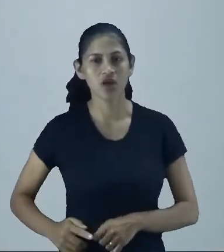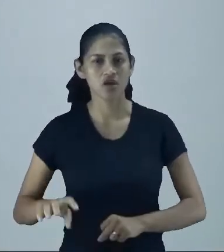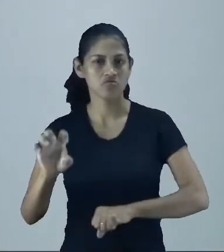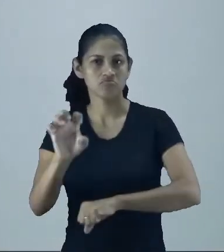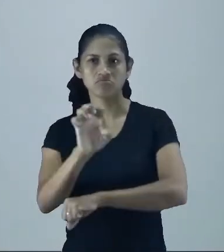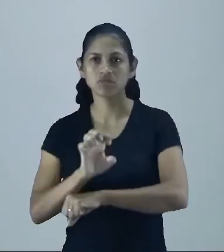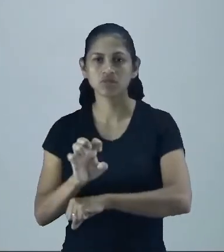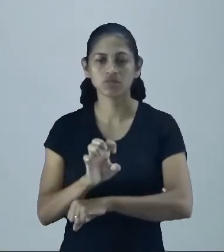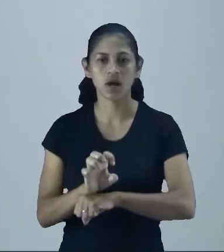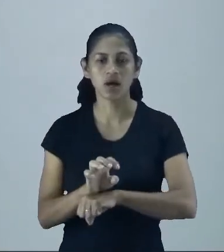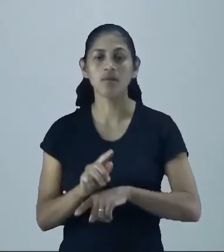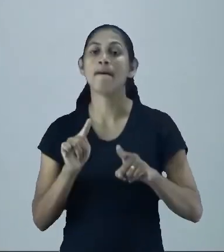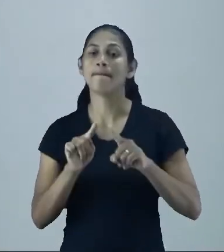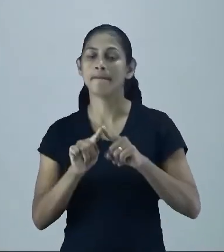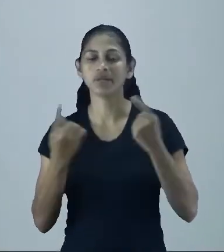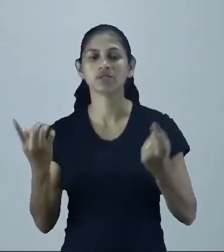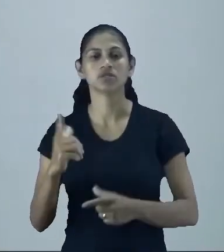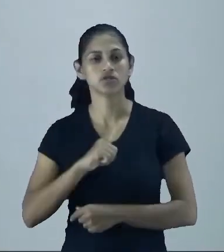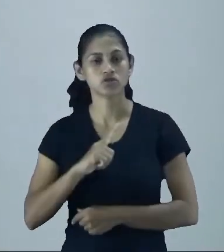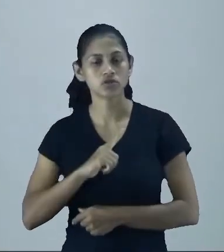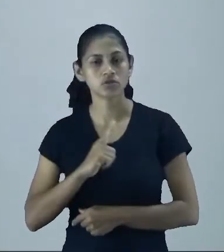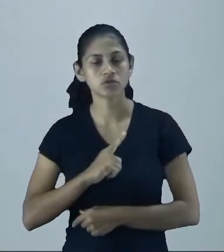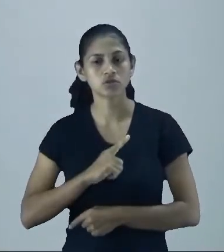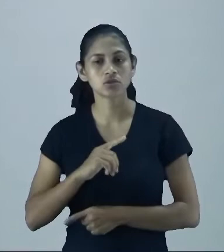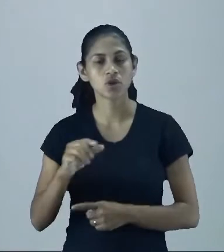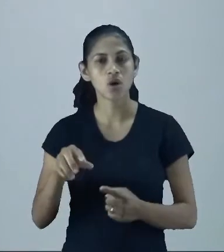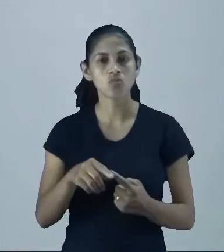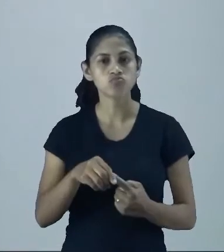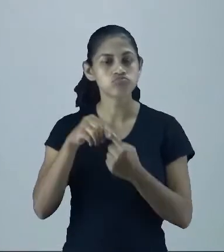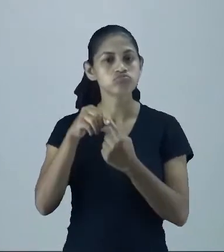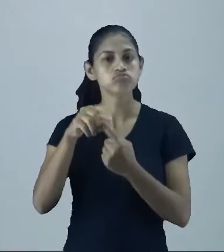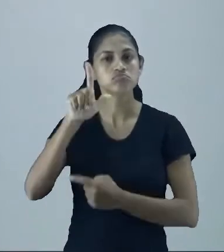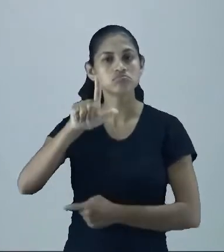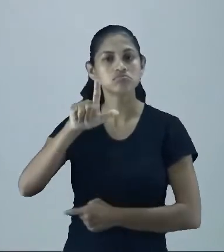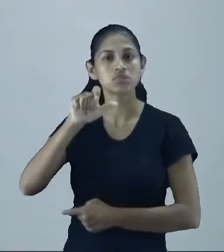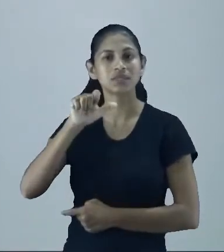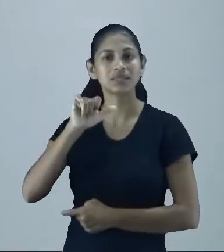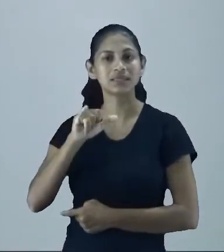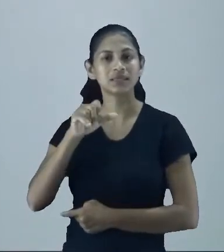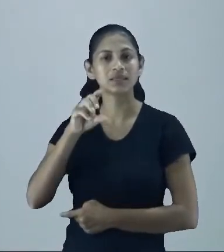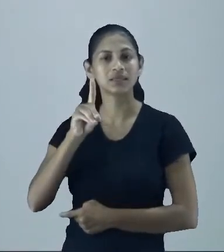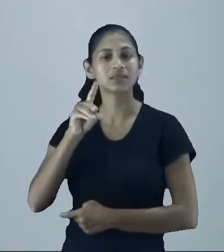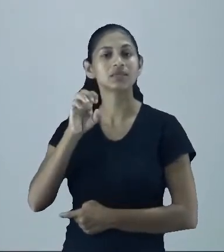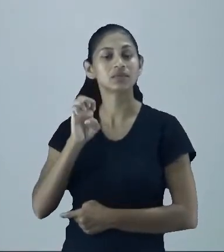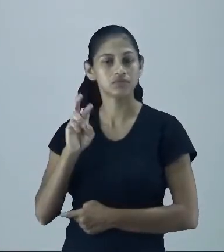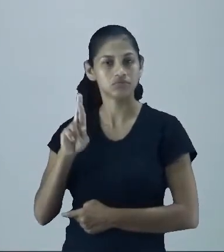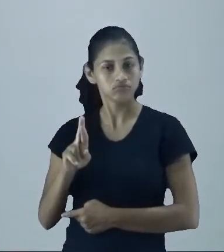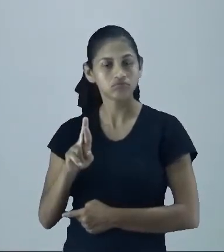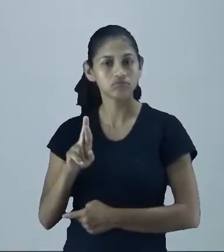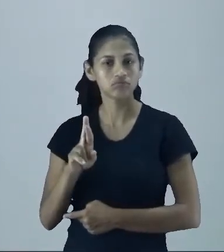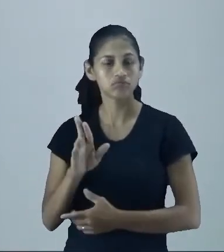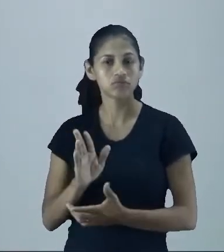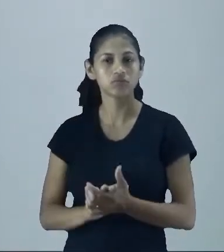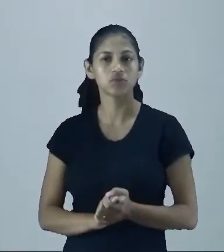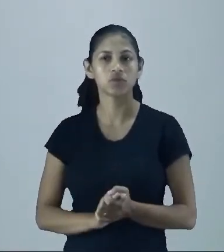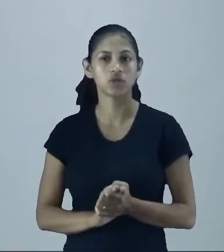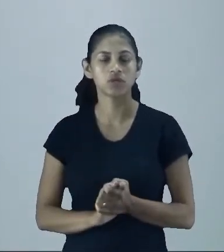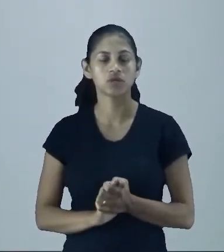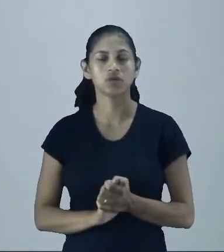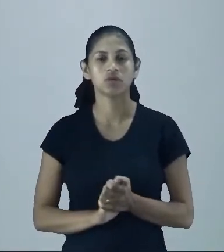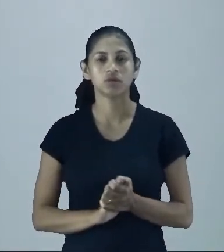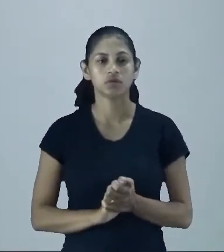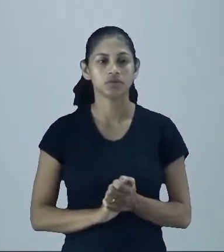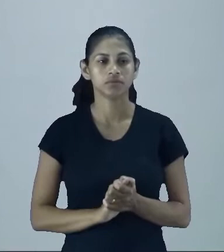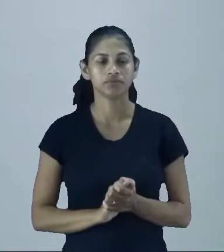um líder que liderava a sua aldeia, então eles tinham sim uma organização, tinham as crenças dele, aquilo que